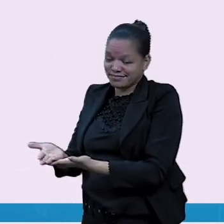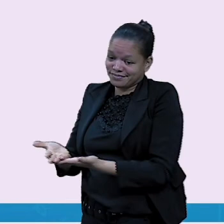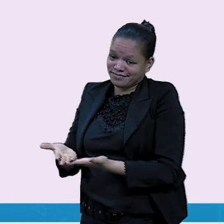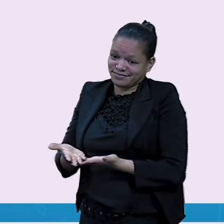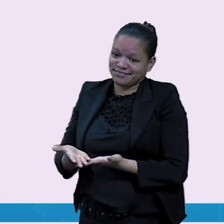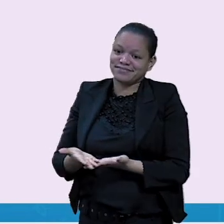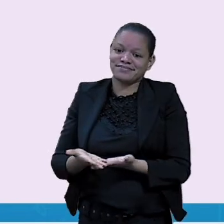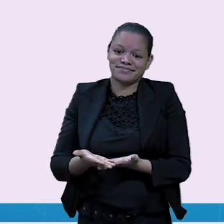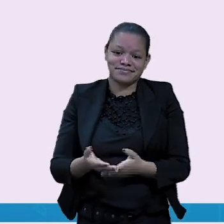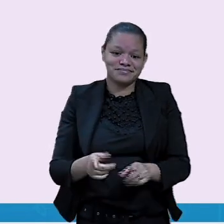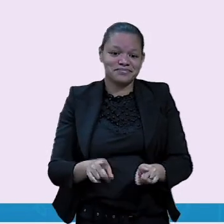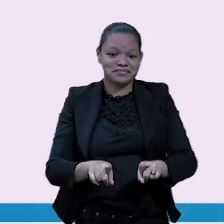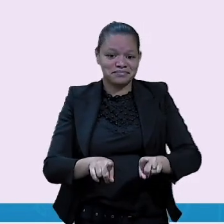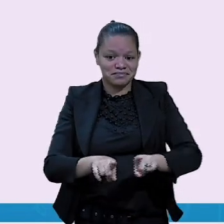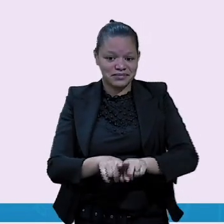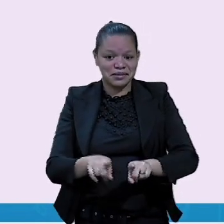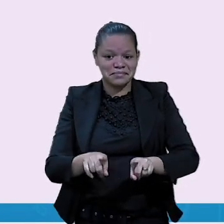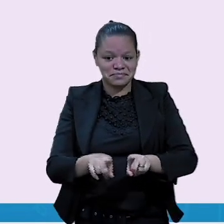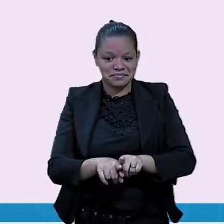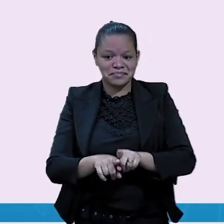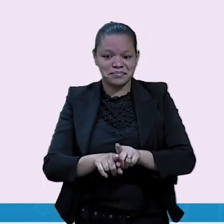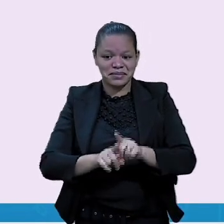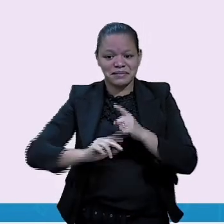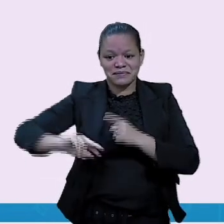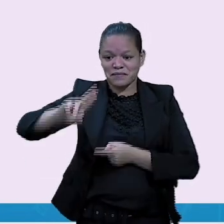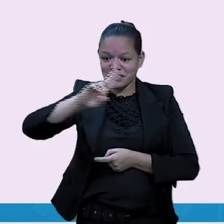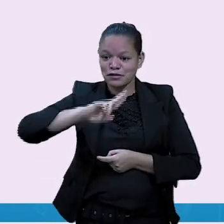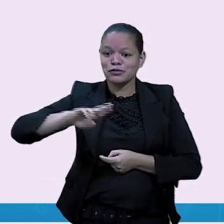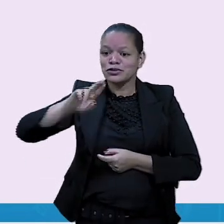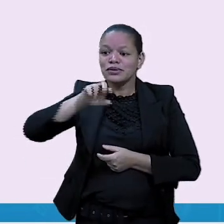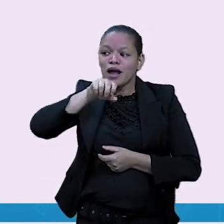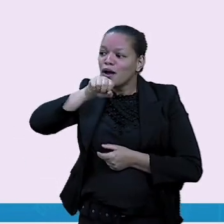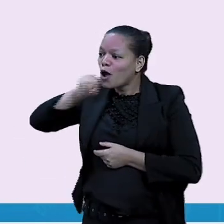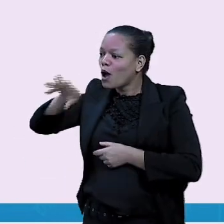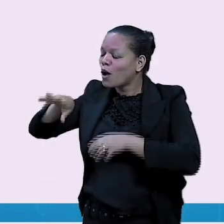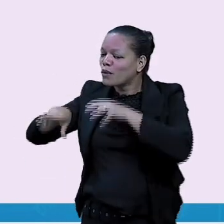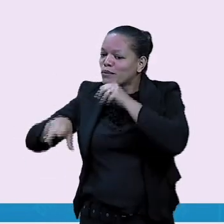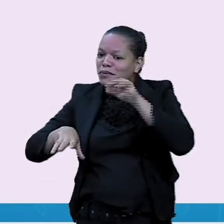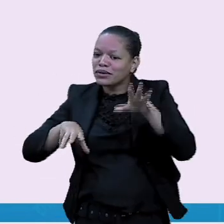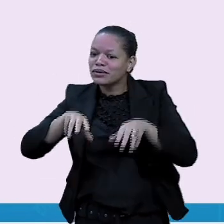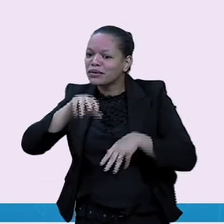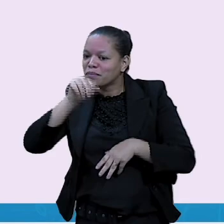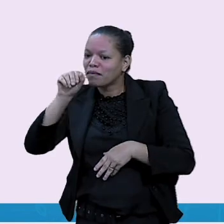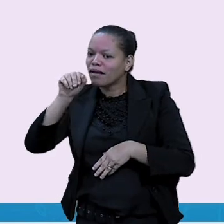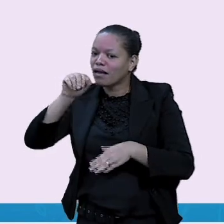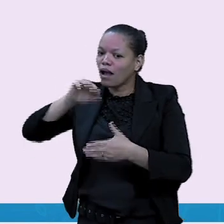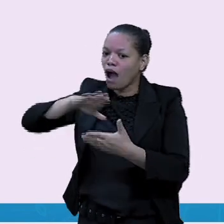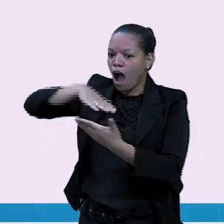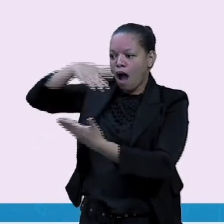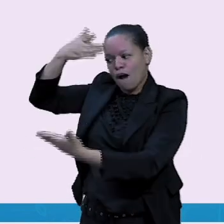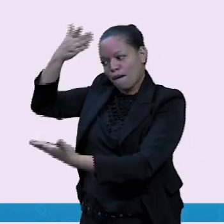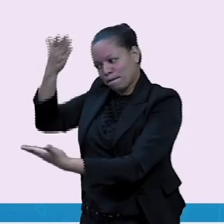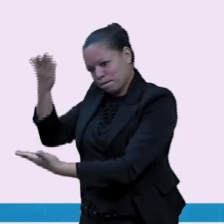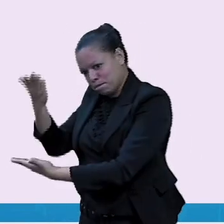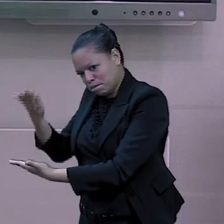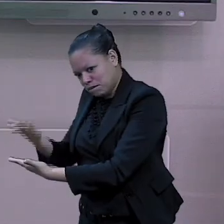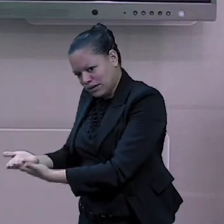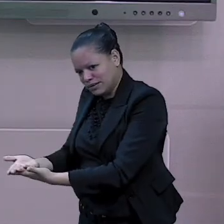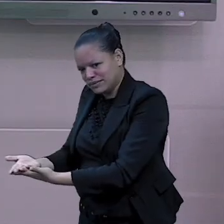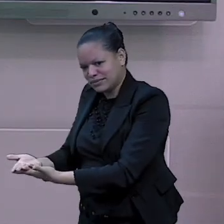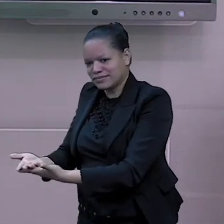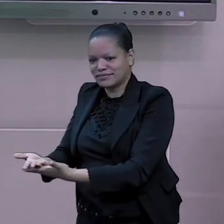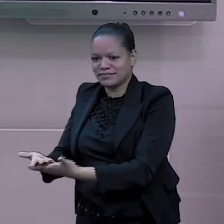onomatopeia dele caindo lá embaixo, ó, pô! E não ouviu o amigo, né, gente? Caiu lá